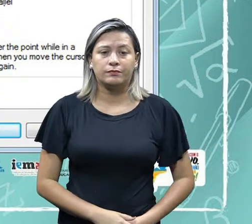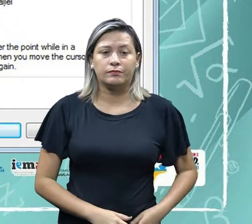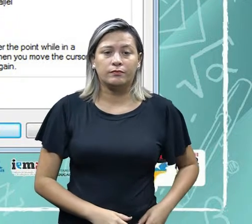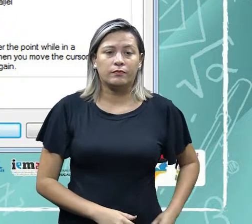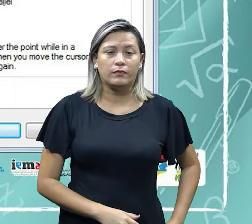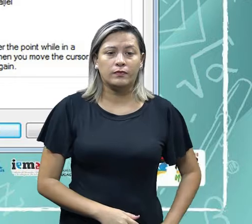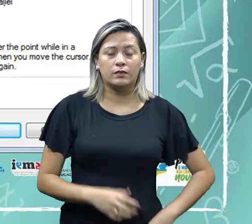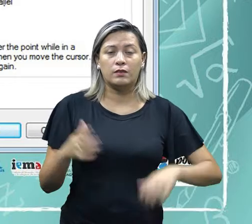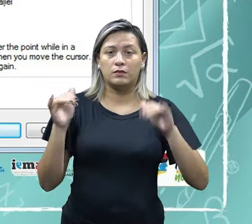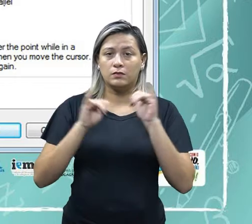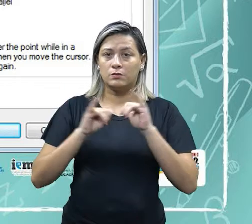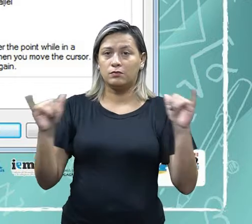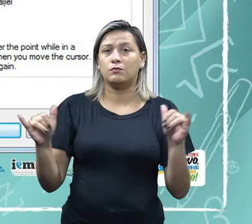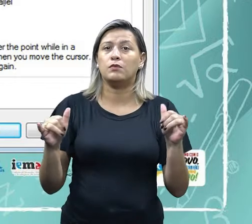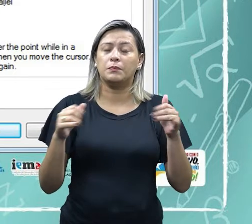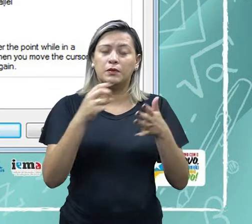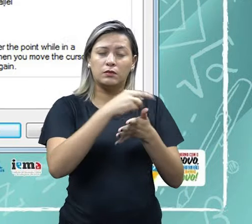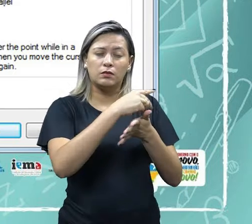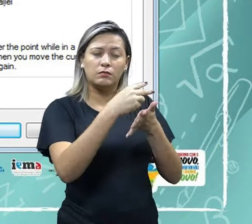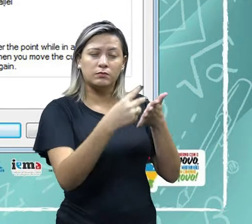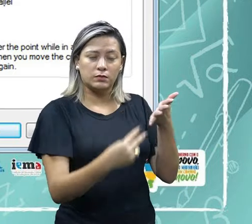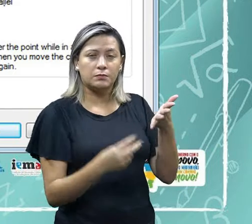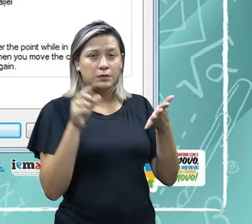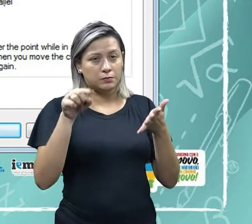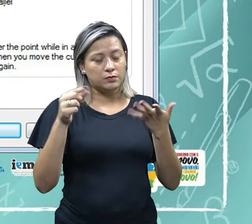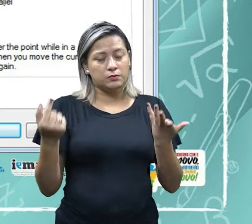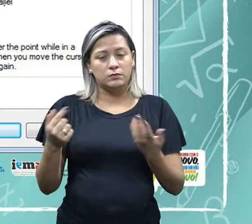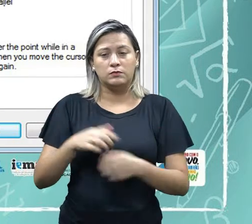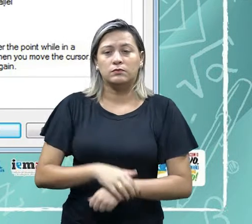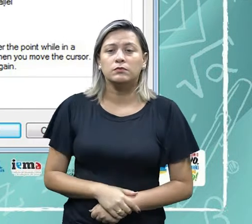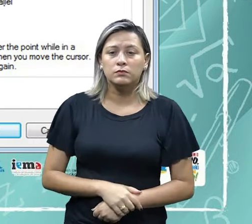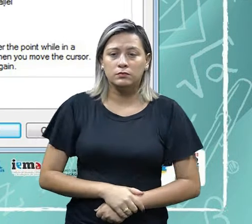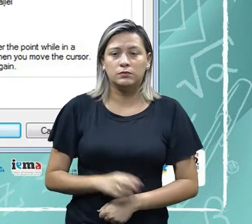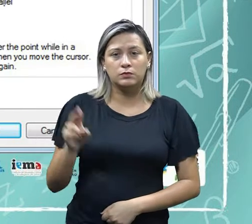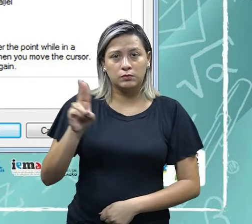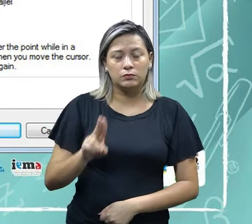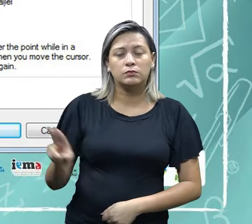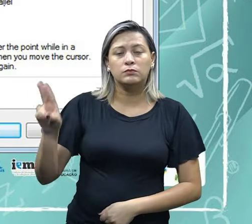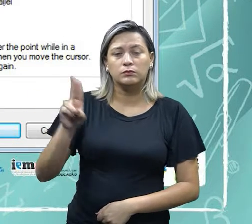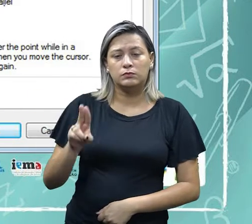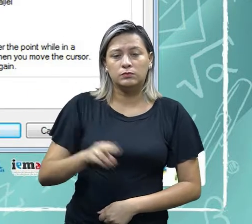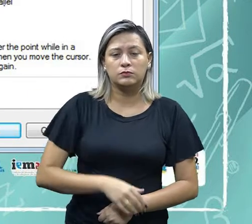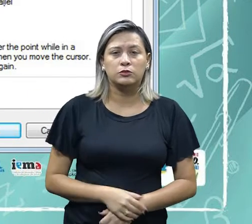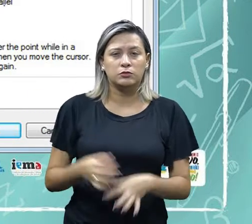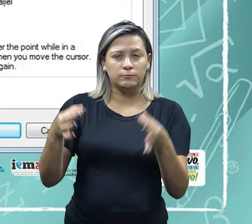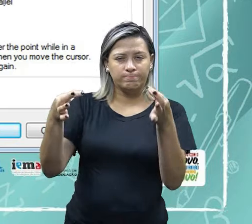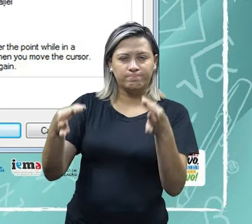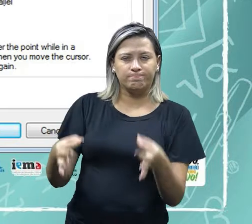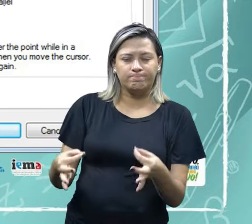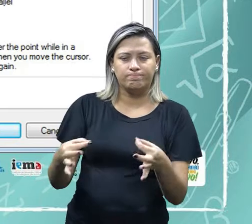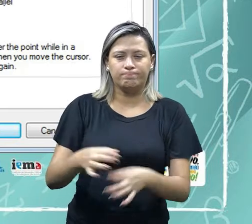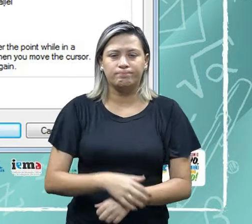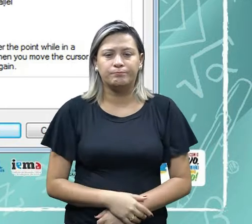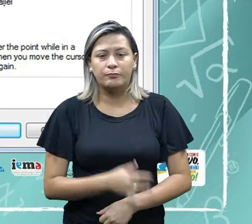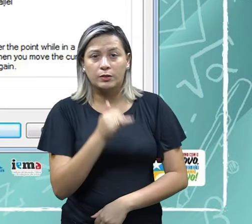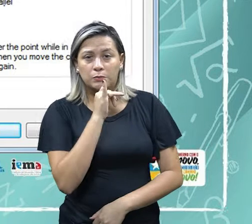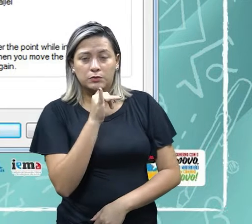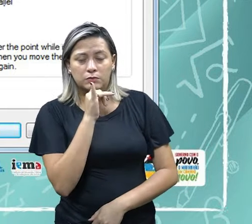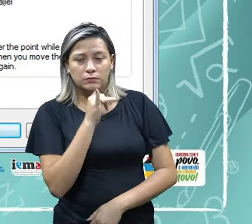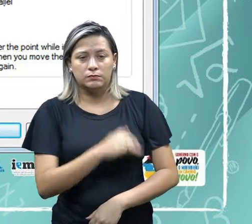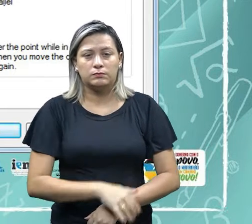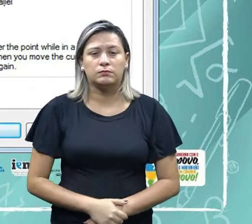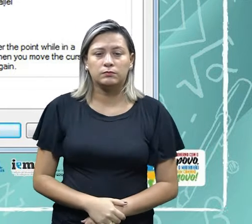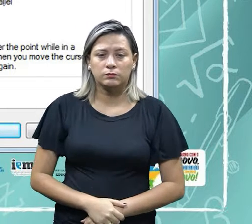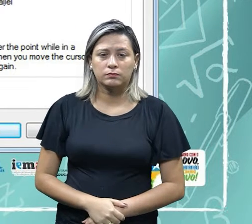informações, tá? As ferramentas para poder trabalhar de uma forma mais exata. Por exemplo, aqui